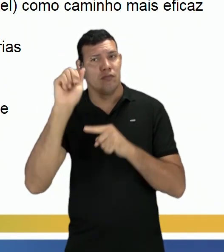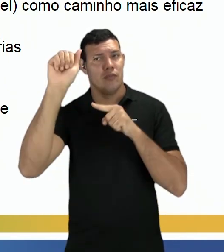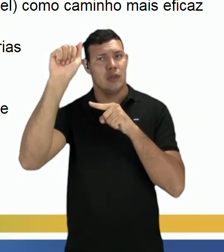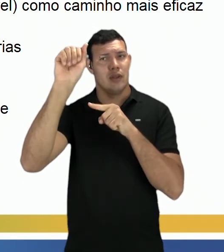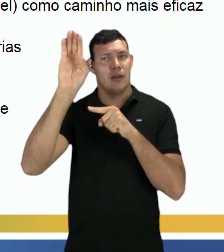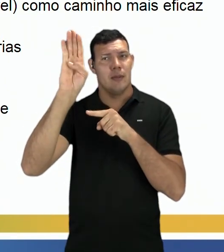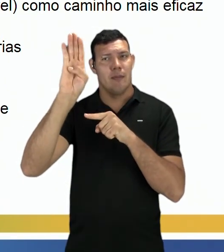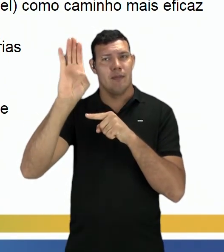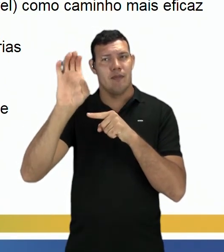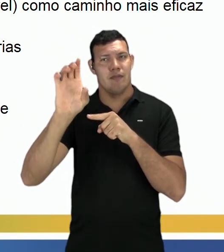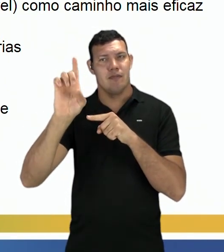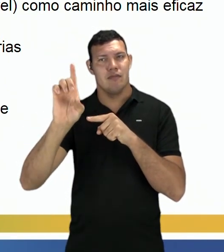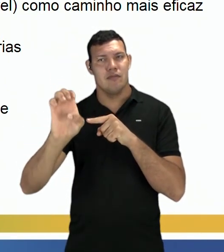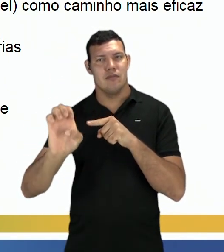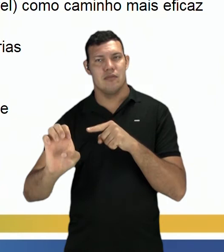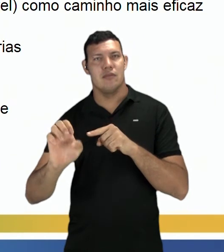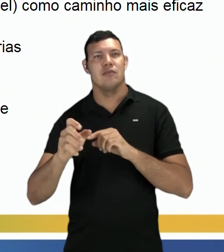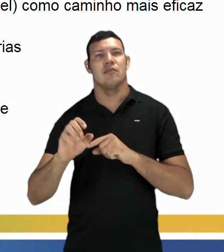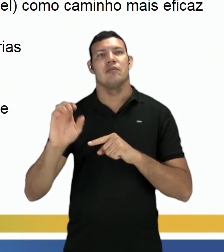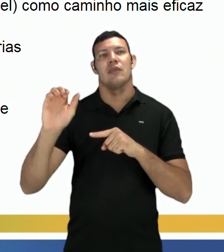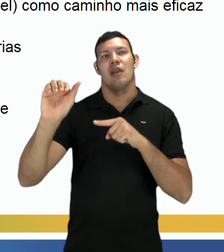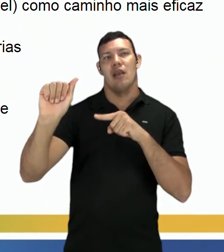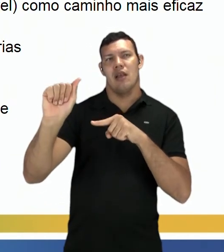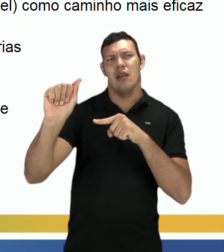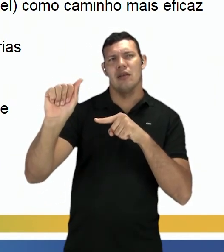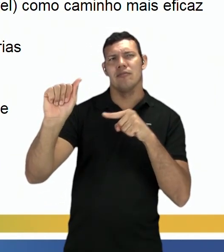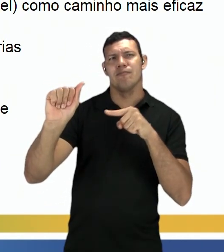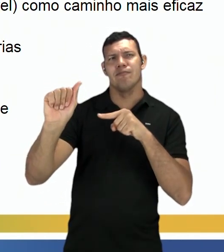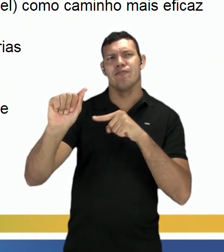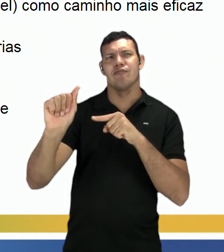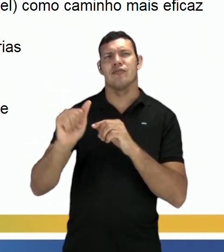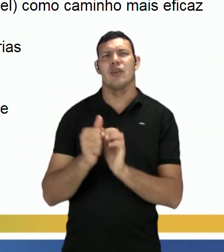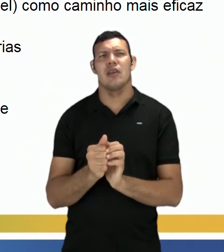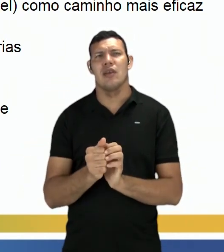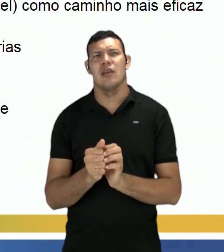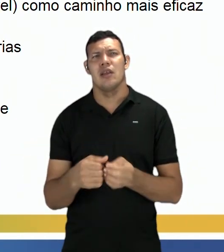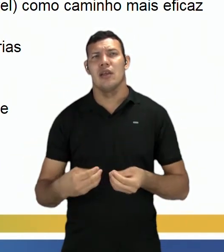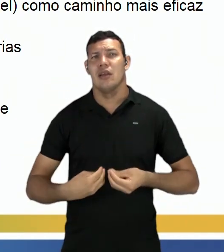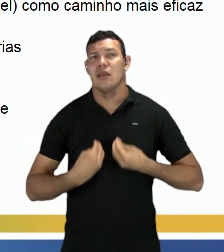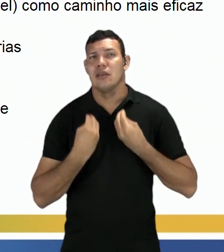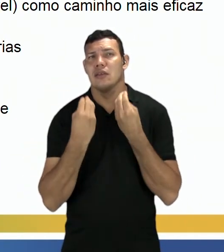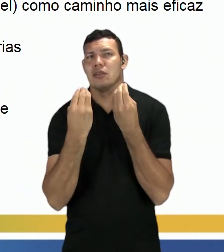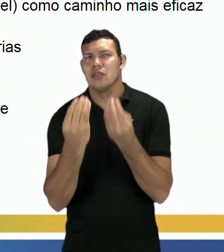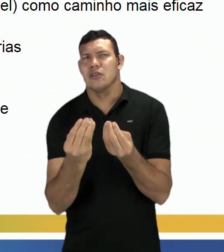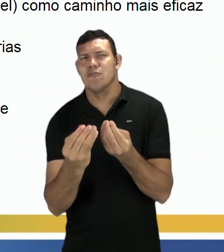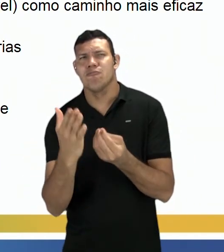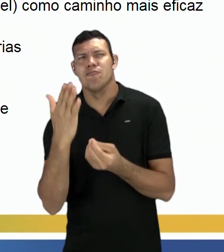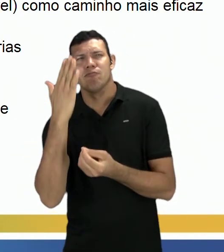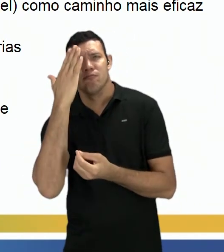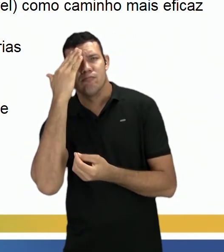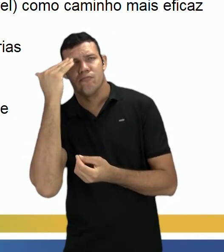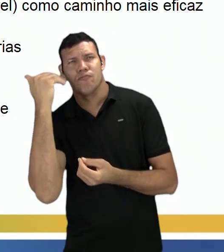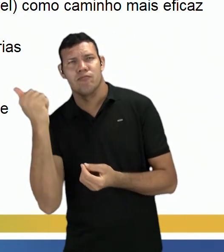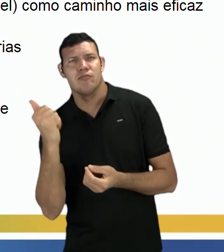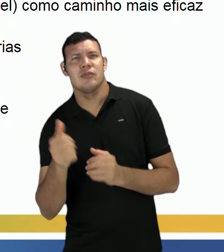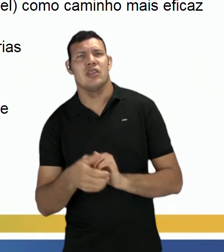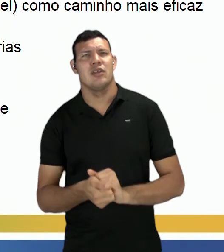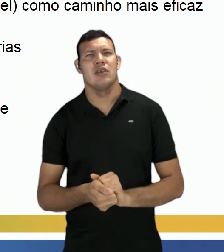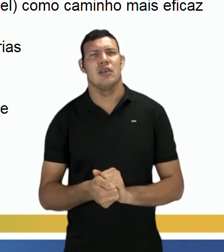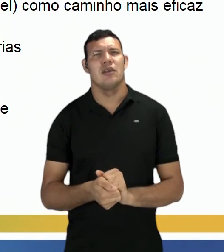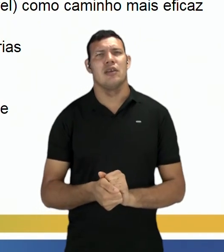A: de fornecer saberes cristalizados e canônicos que vão da base à engenharia genética. Não é isso